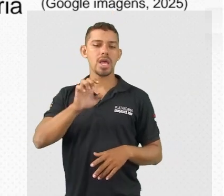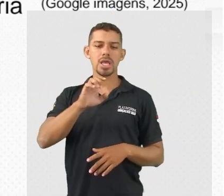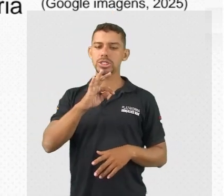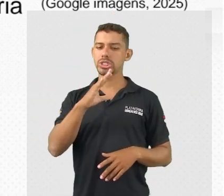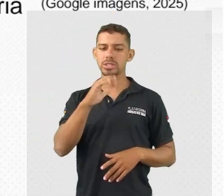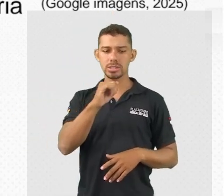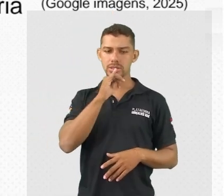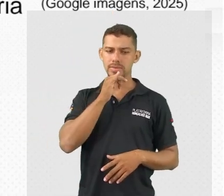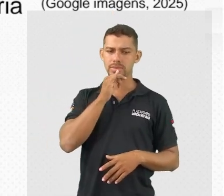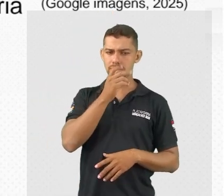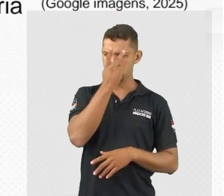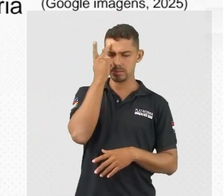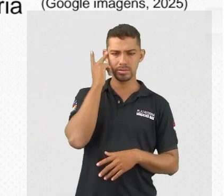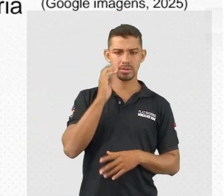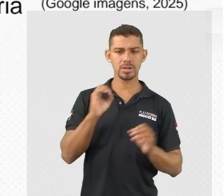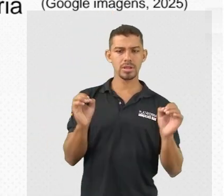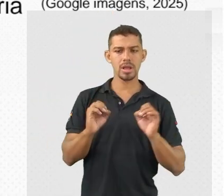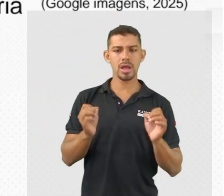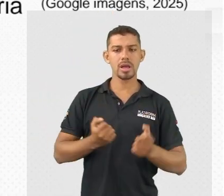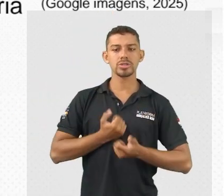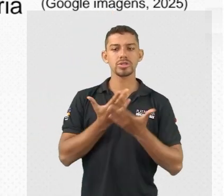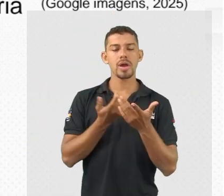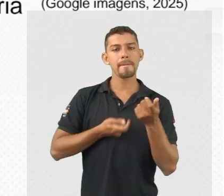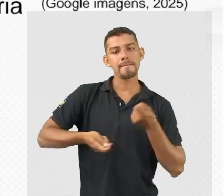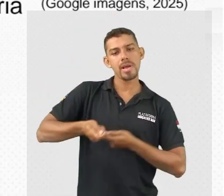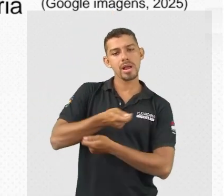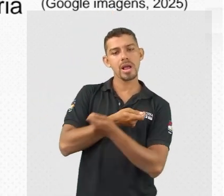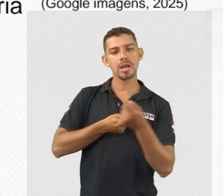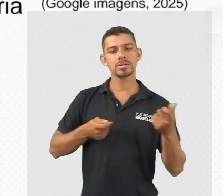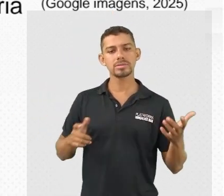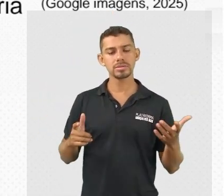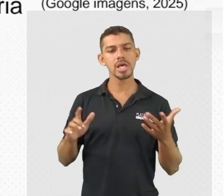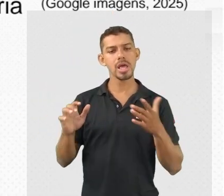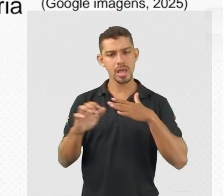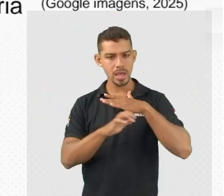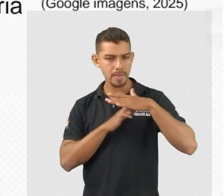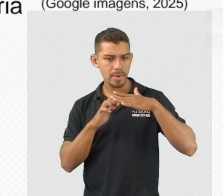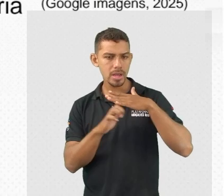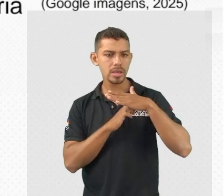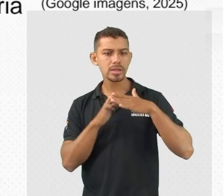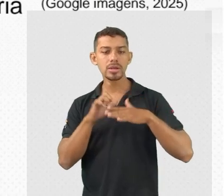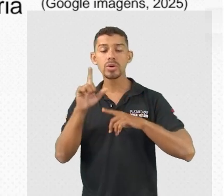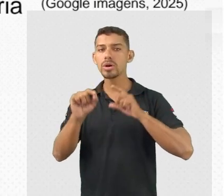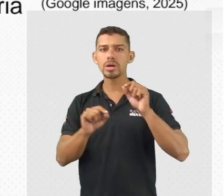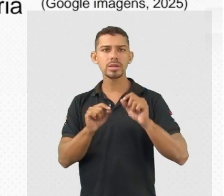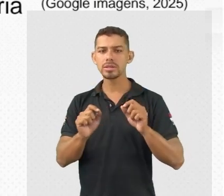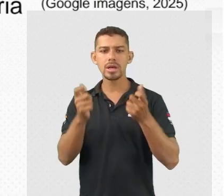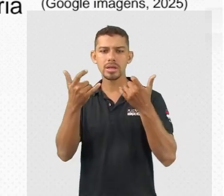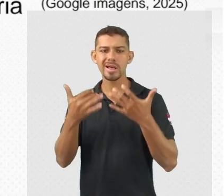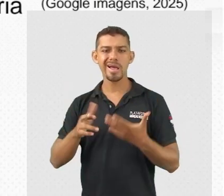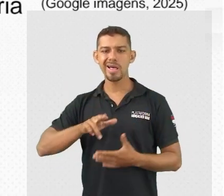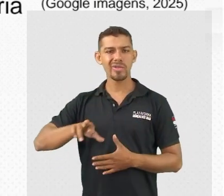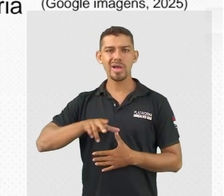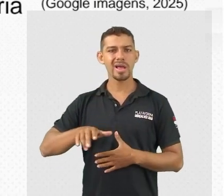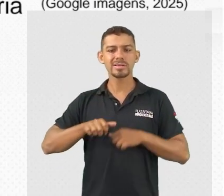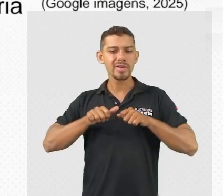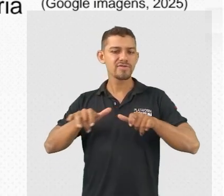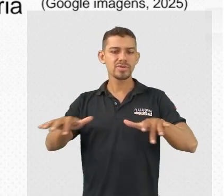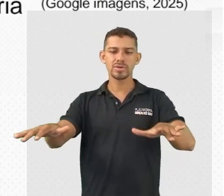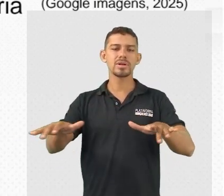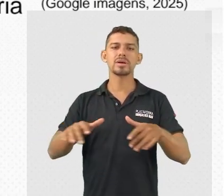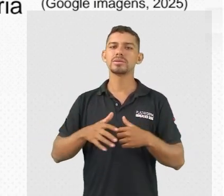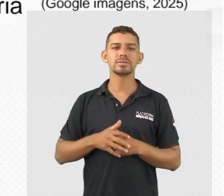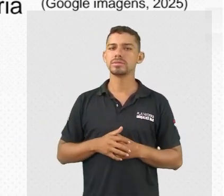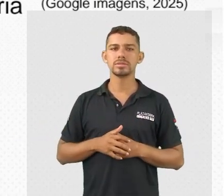de alguém. Isso virou uma espécie de mercado, né? Então tem empresas que o que está em questão não é o que está sendo veiculado. A empresa